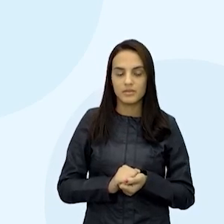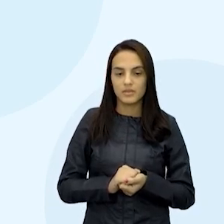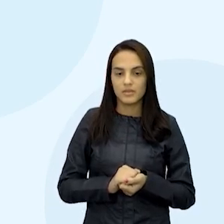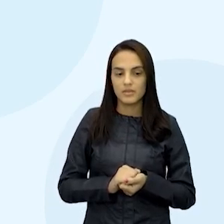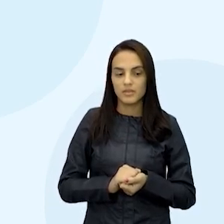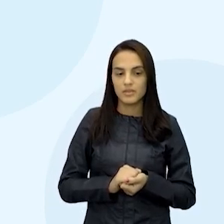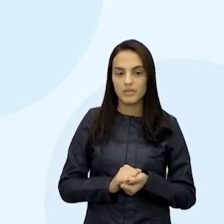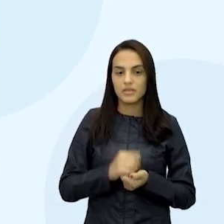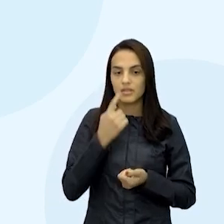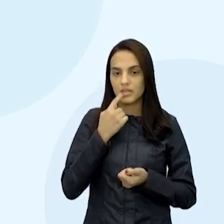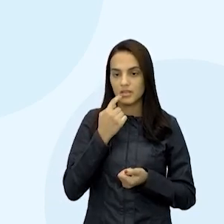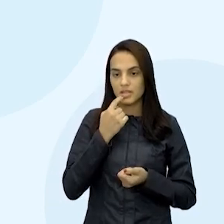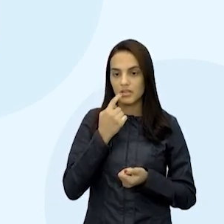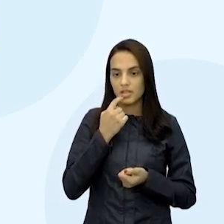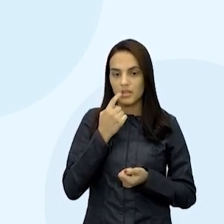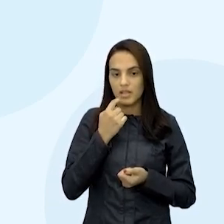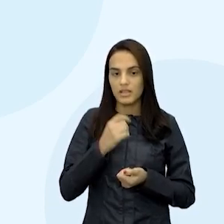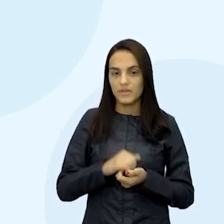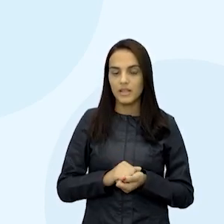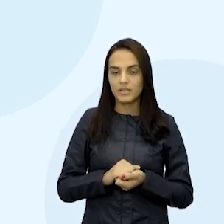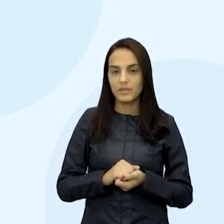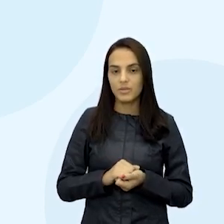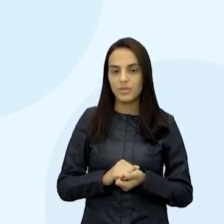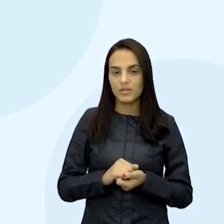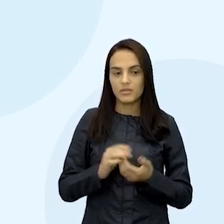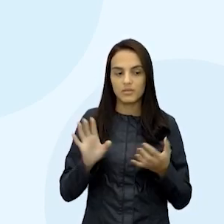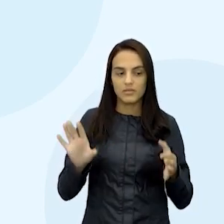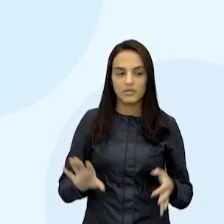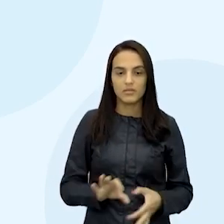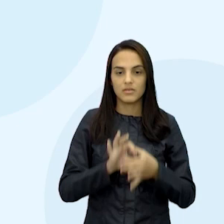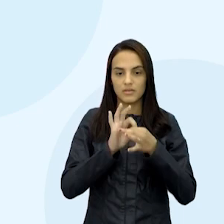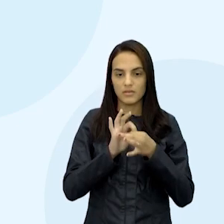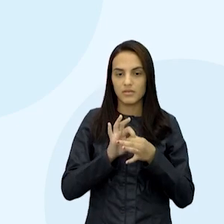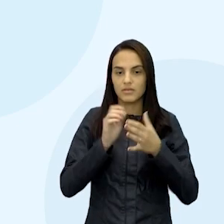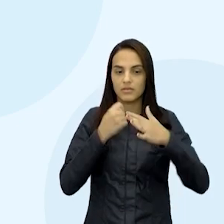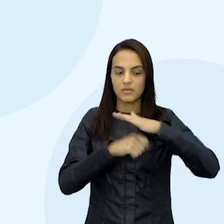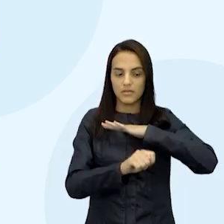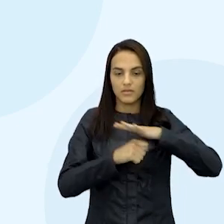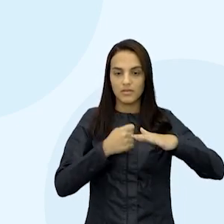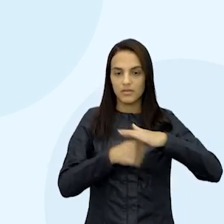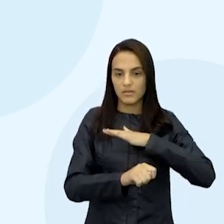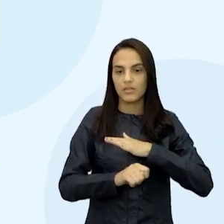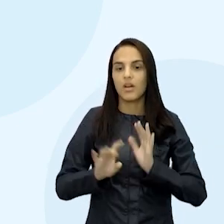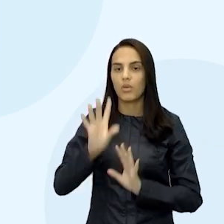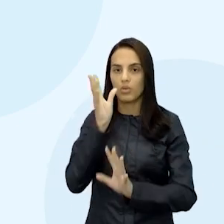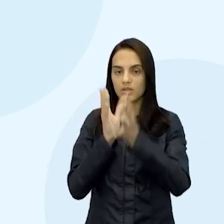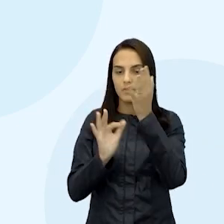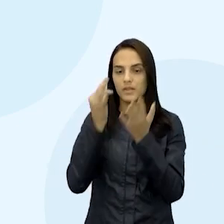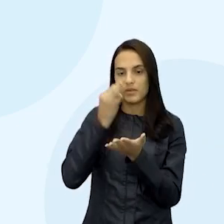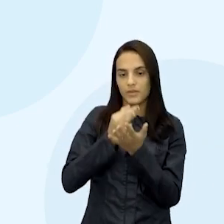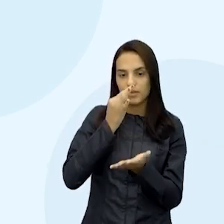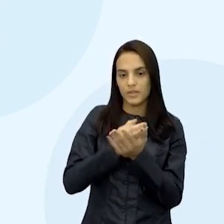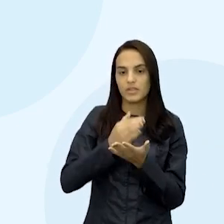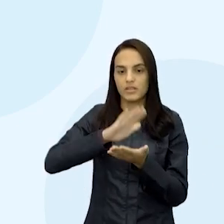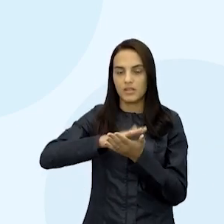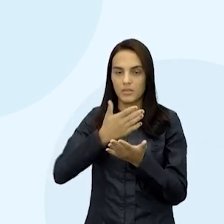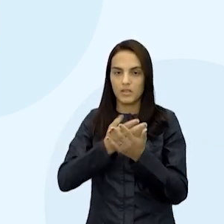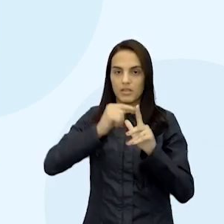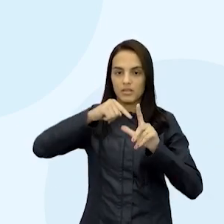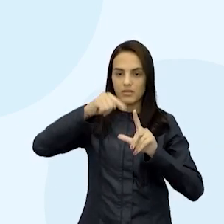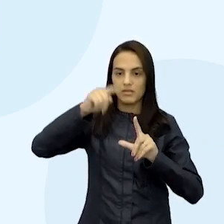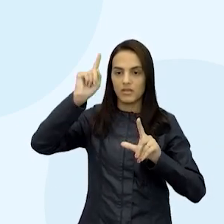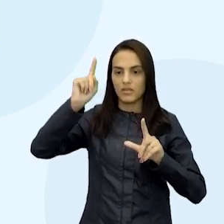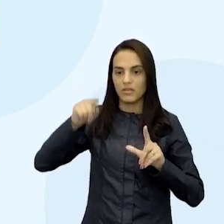pintado em vermelho. Mas eles também vão ver Conexão Empreendedora, Fenômenos Físicos e Interpretação